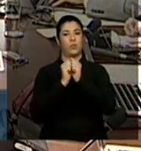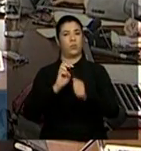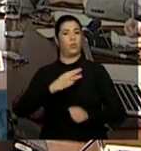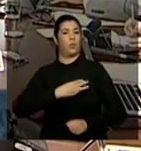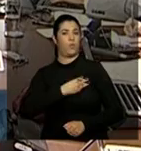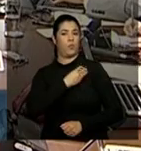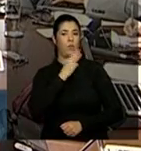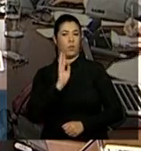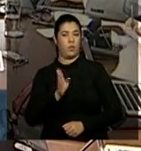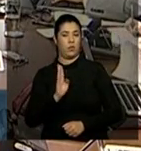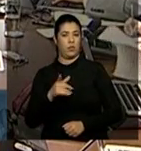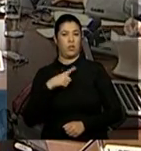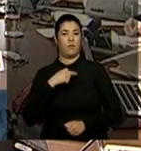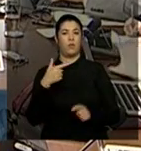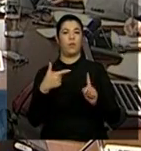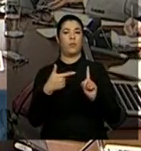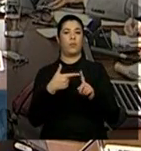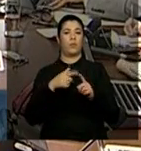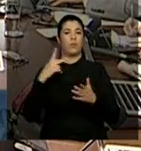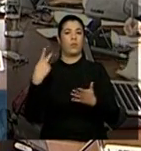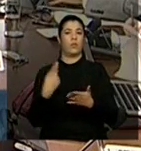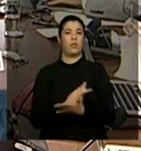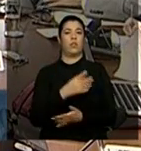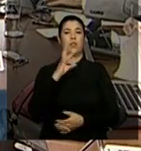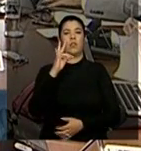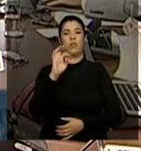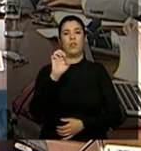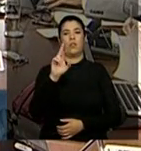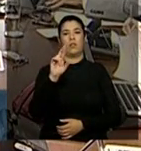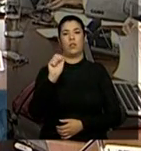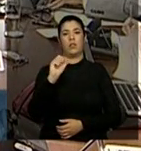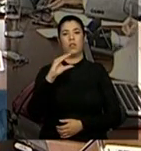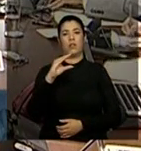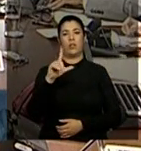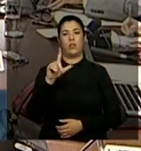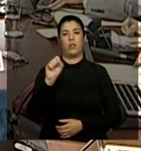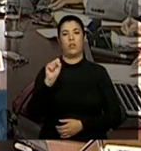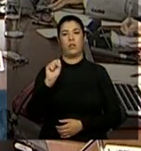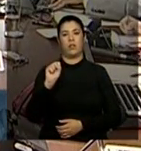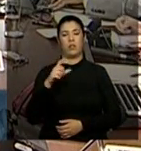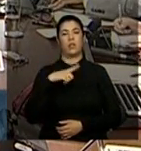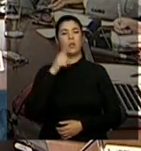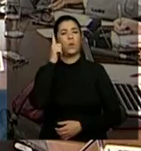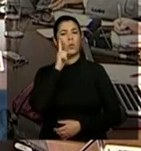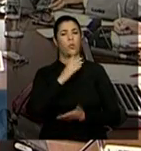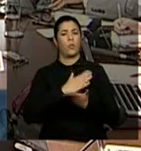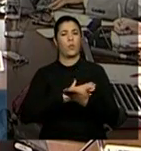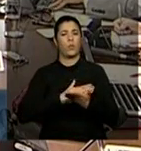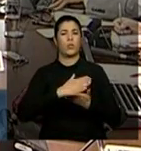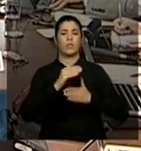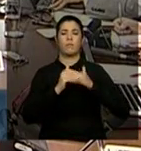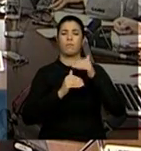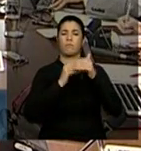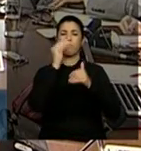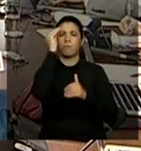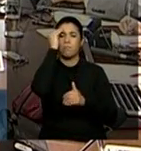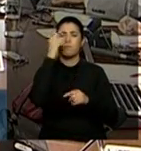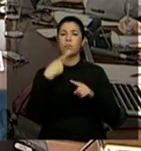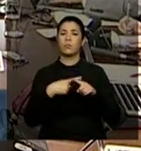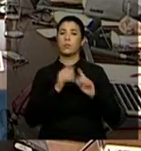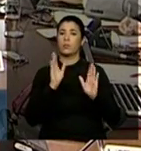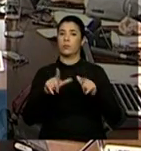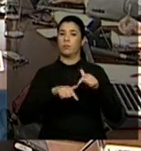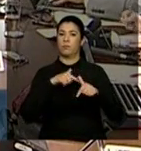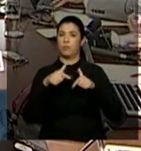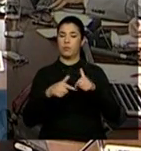segundo momento do Terra Class. E começamos a entender a evolução desse processo, porque realmente nós já estávamos trabalhando